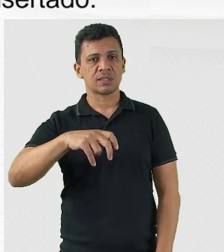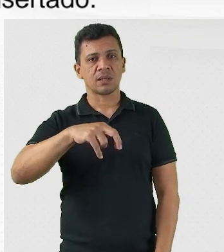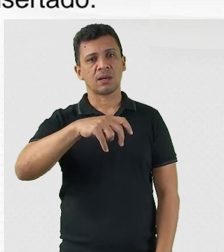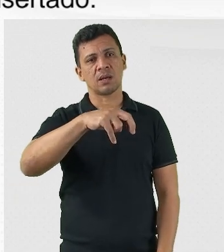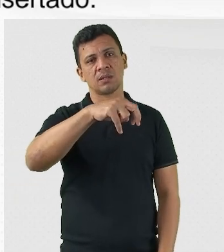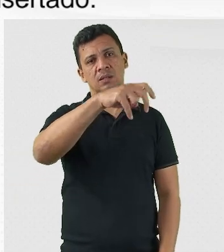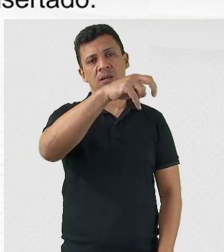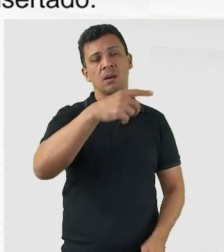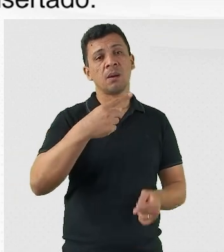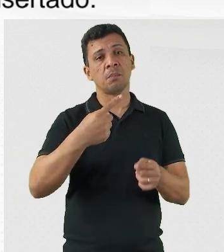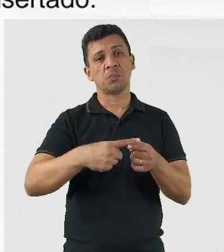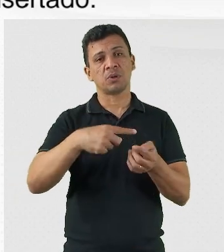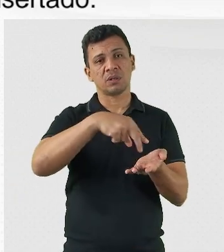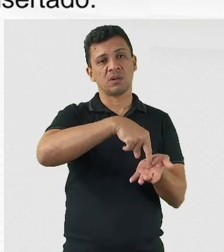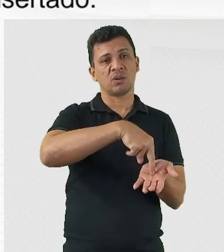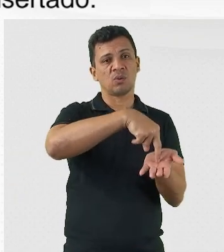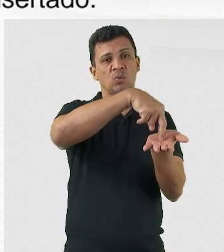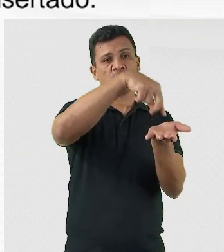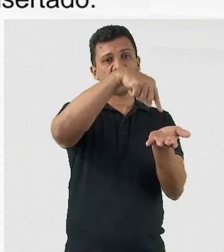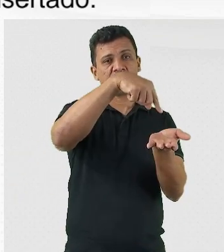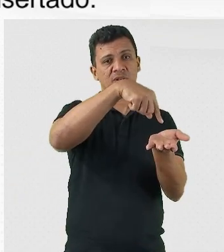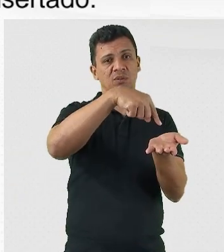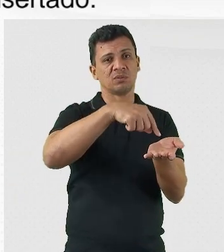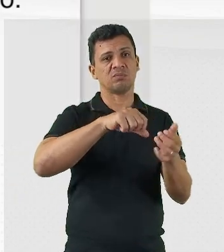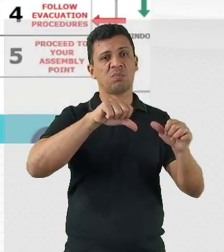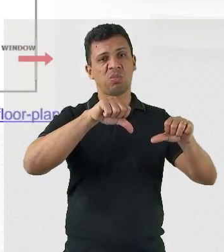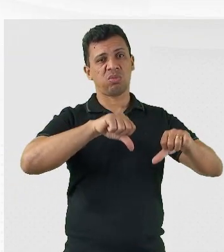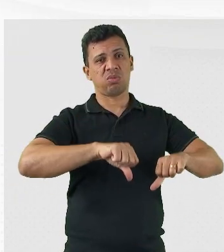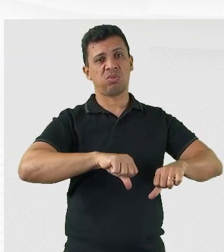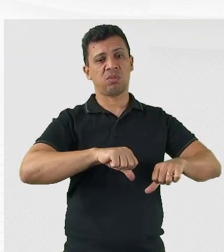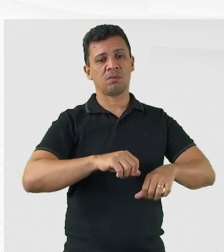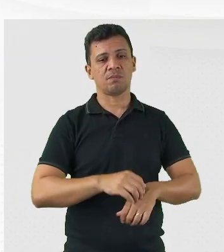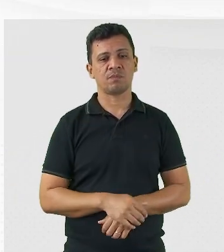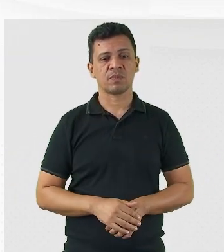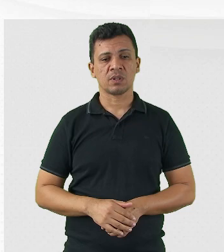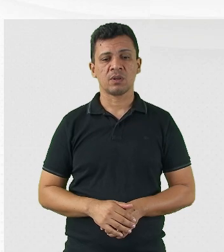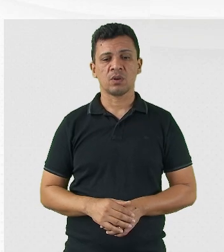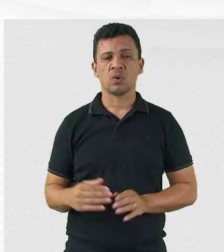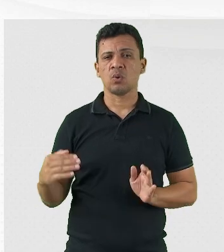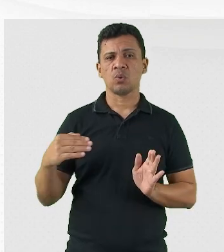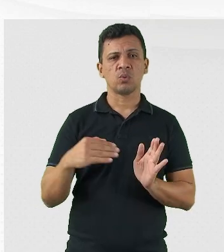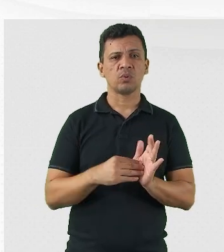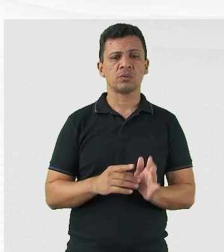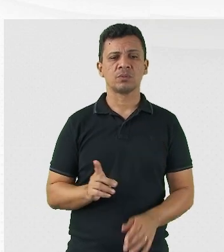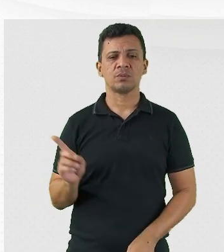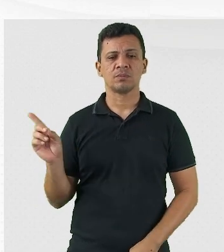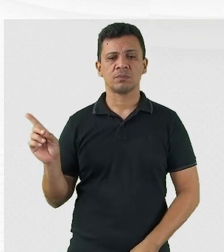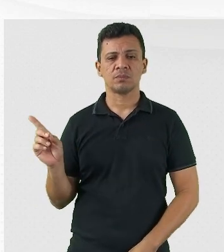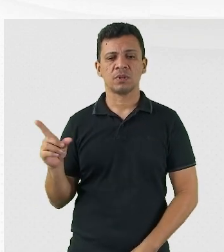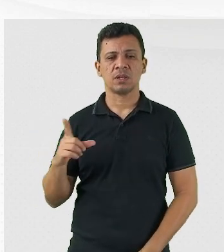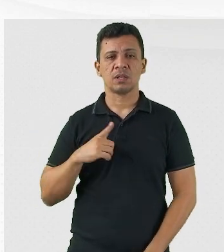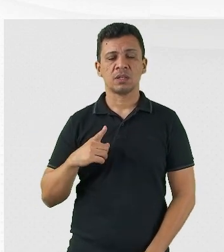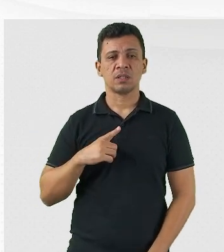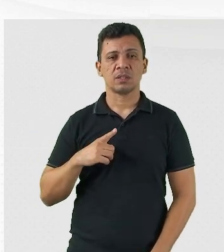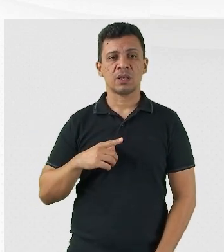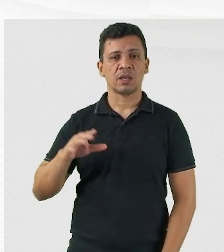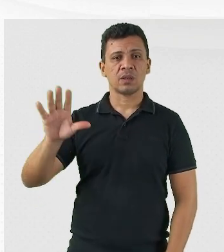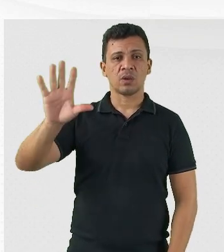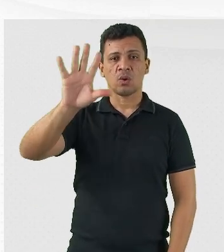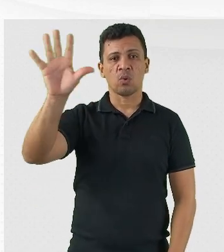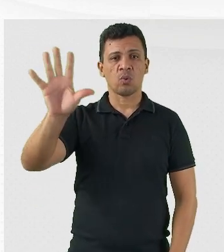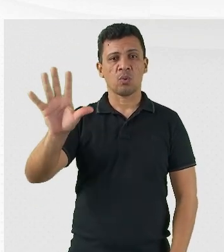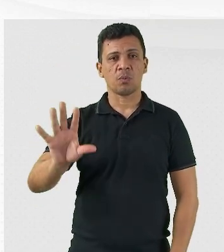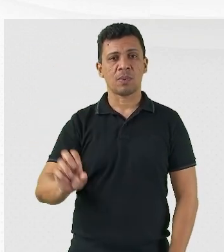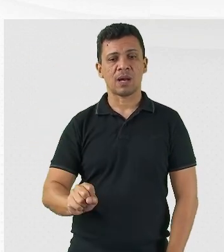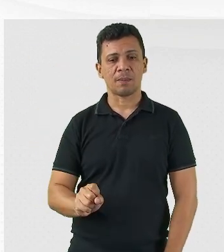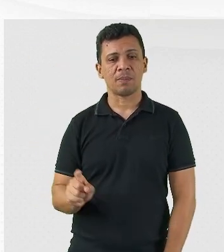porque o elevador não está funcionando. E, por último, nós temos um mapa. Em